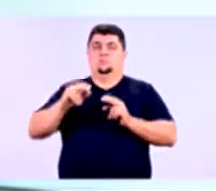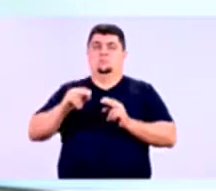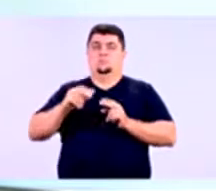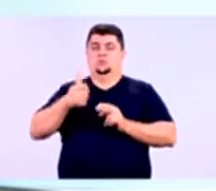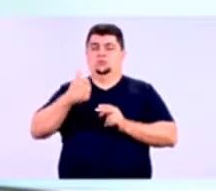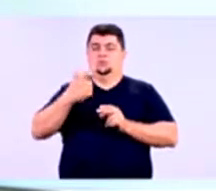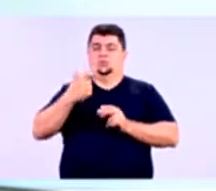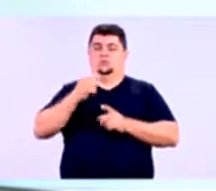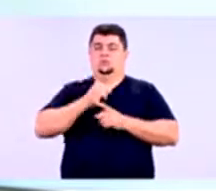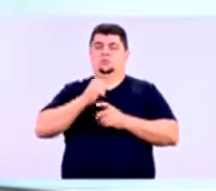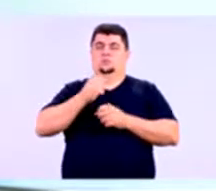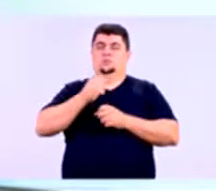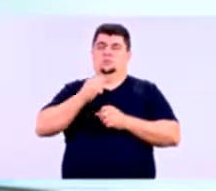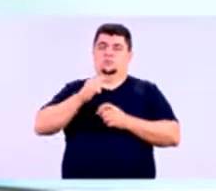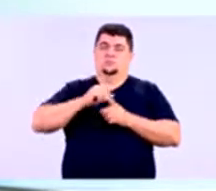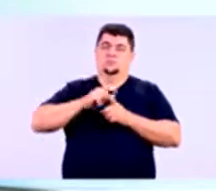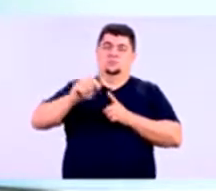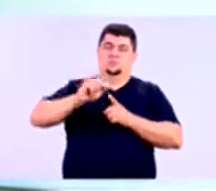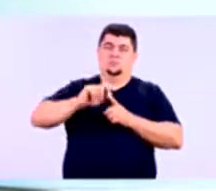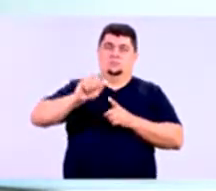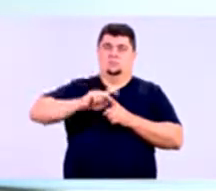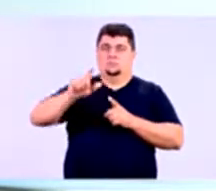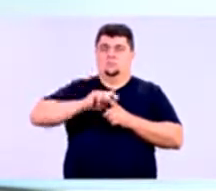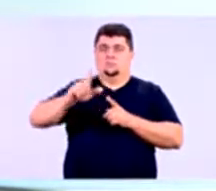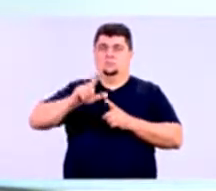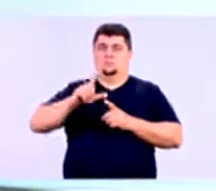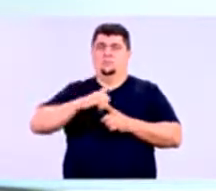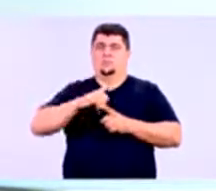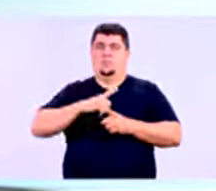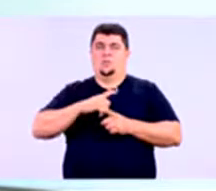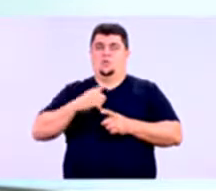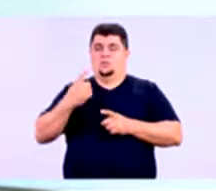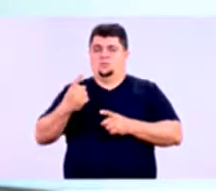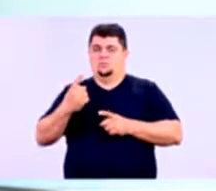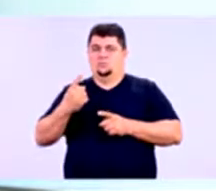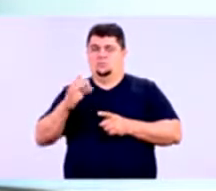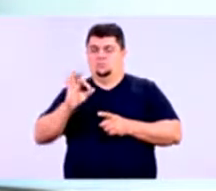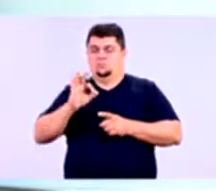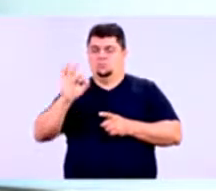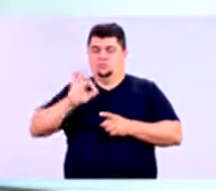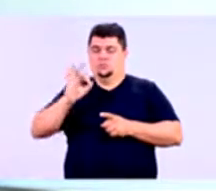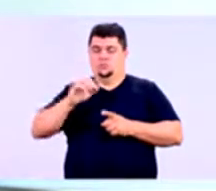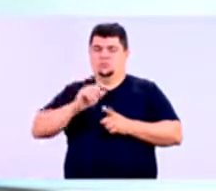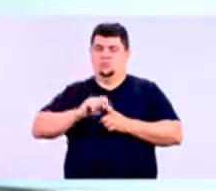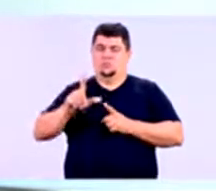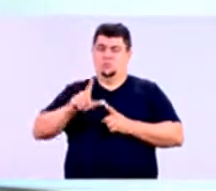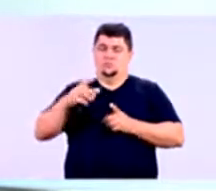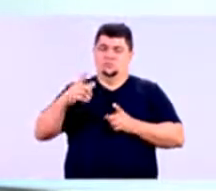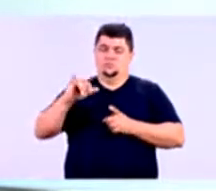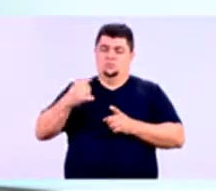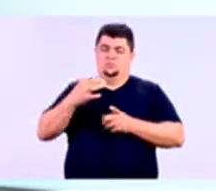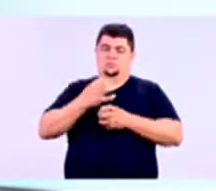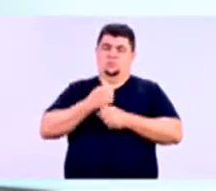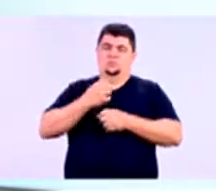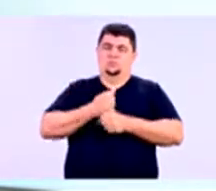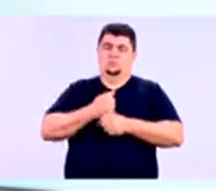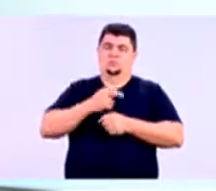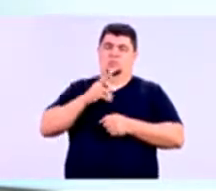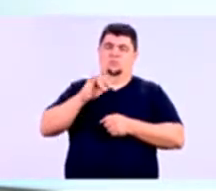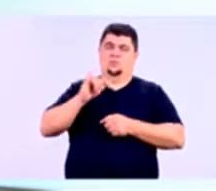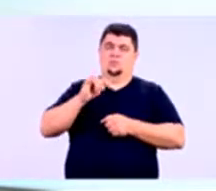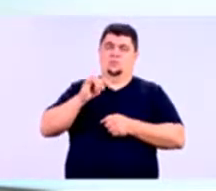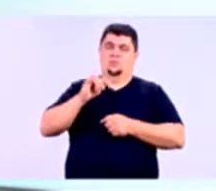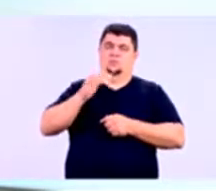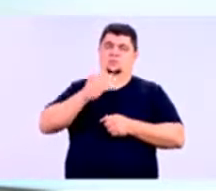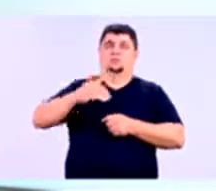12 meses. Então, em vez de uma taxa de 1% ao mês, em juros compostos, vai ser mais